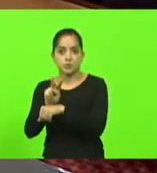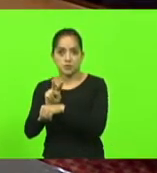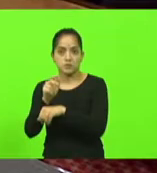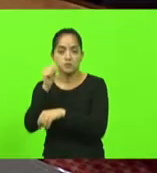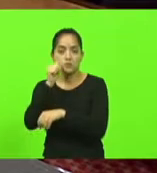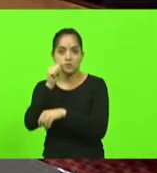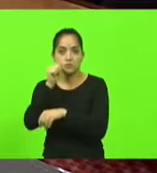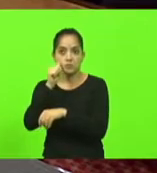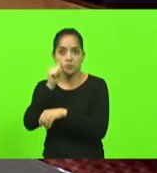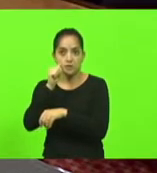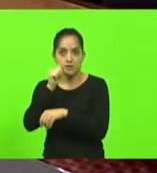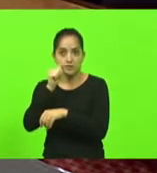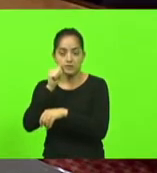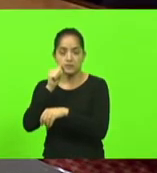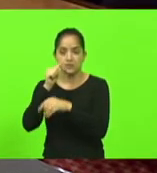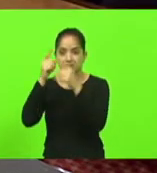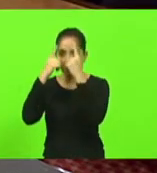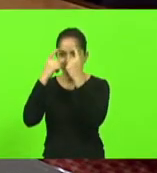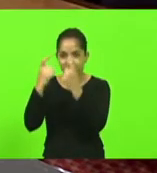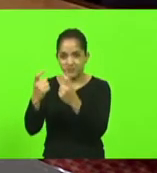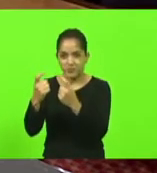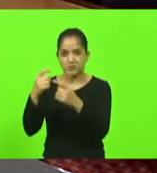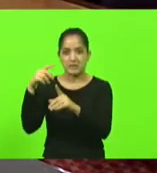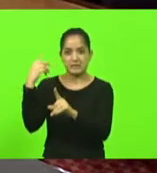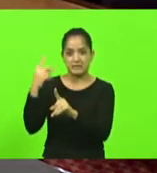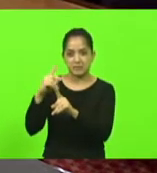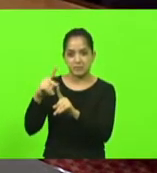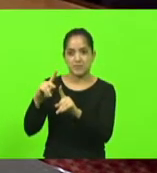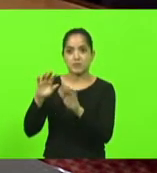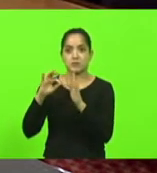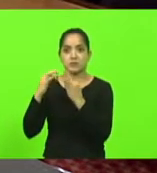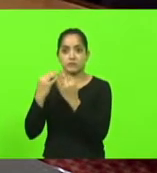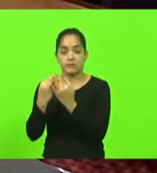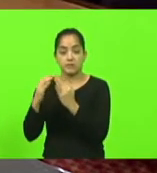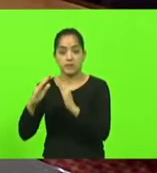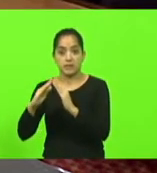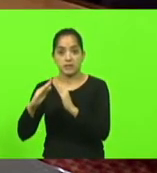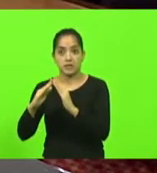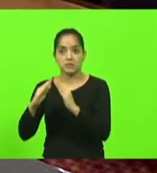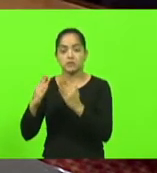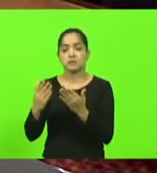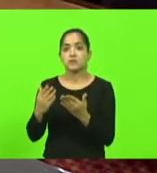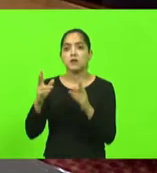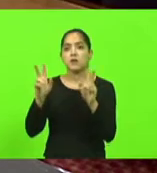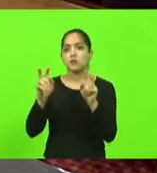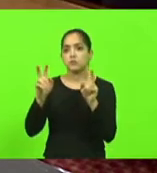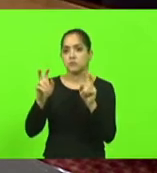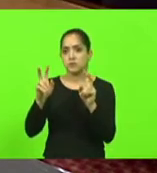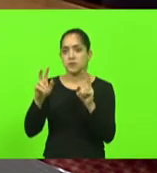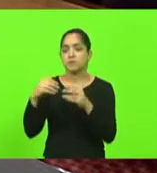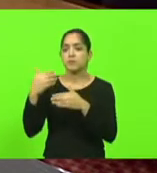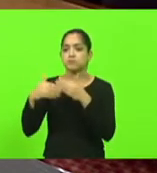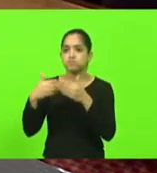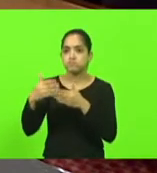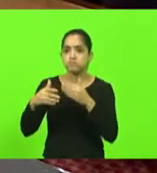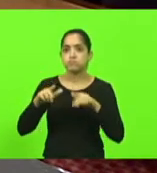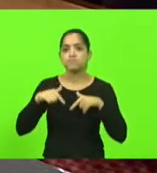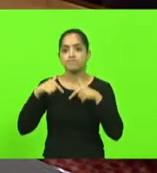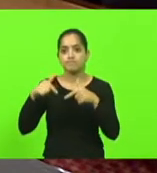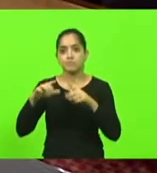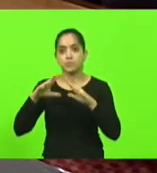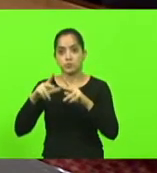mulheres vítimas de violência doméstica e familiar, que é um tema recorrente que vem merecendo a ação de todos nós aqui da